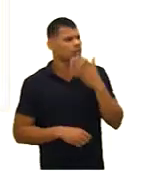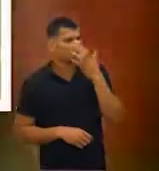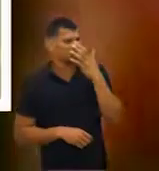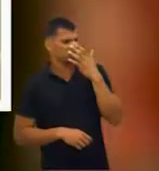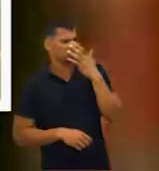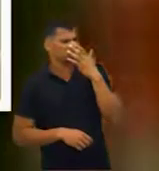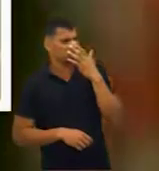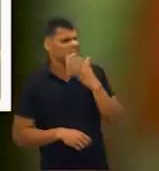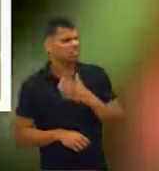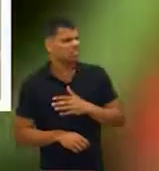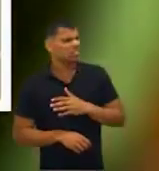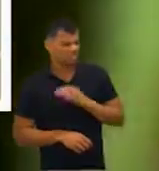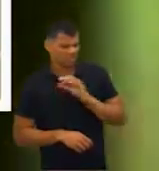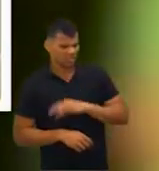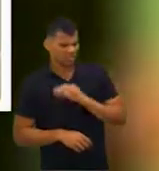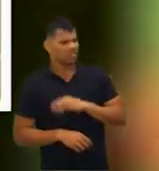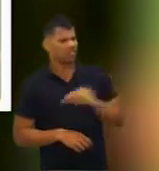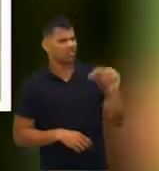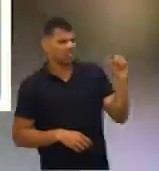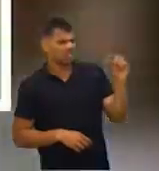tinha mania esquisitona de